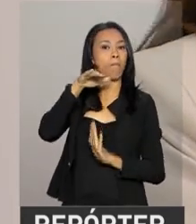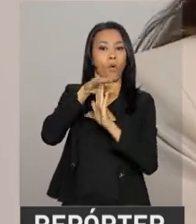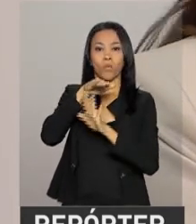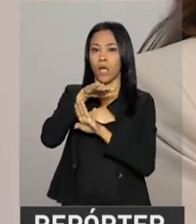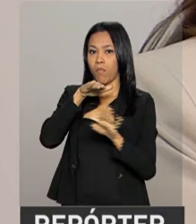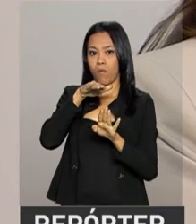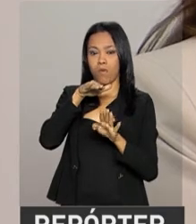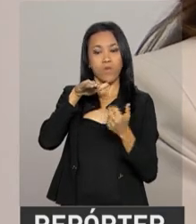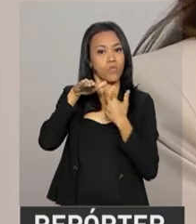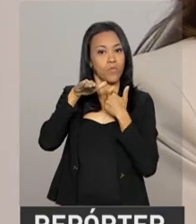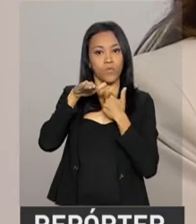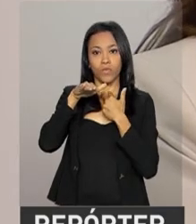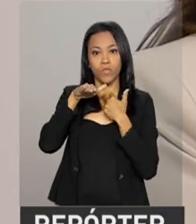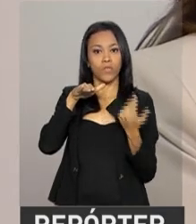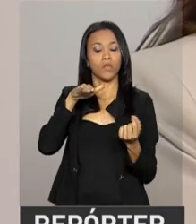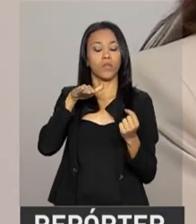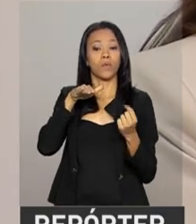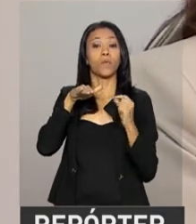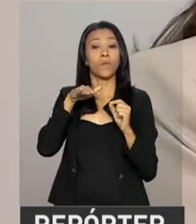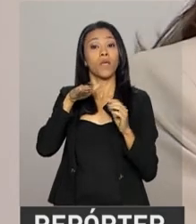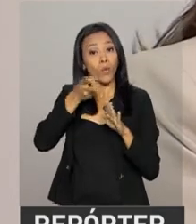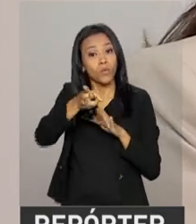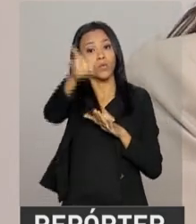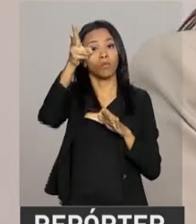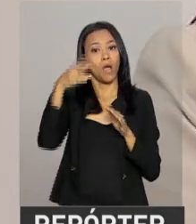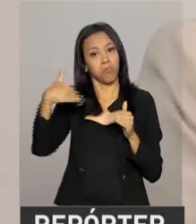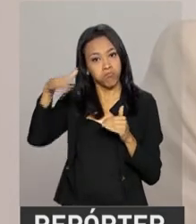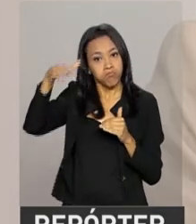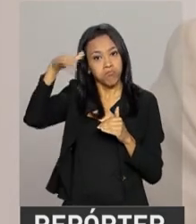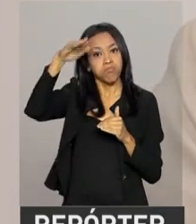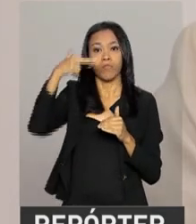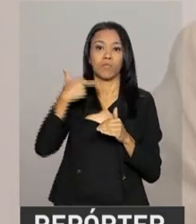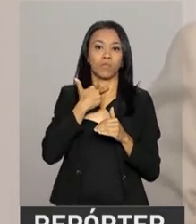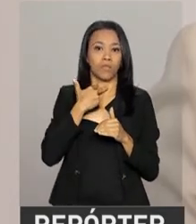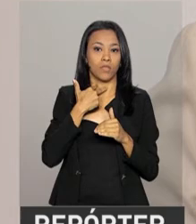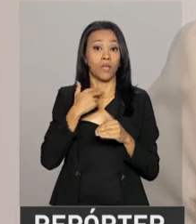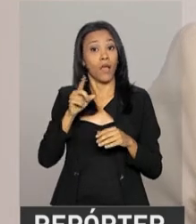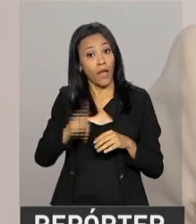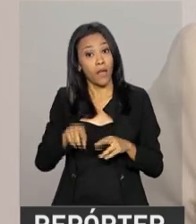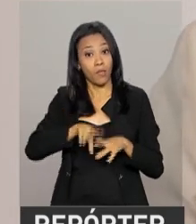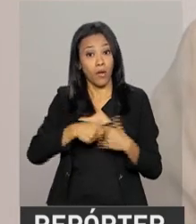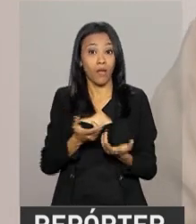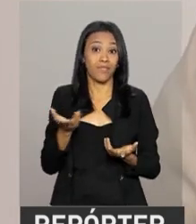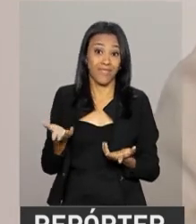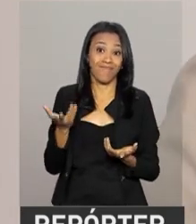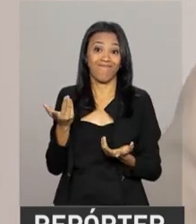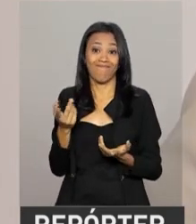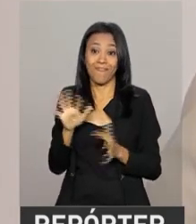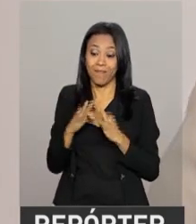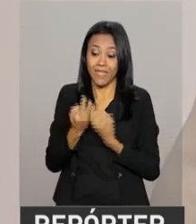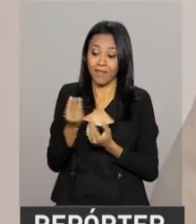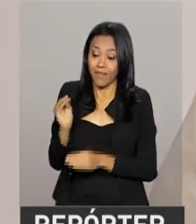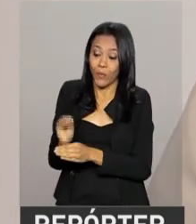mas elas não tinham a escolha de seguir carreira elas eram tutelados em nome da família e o que